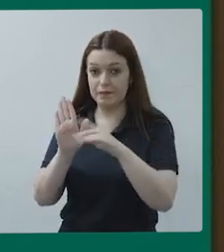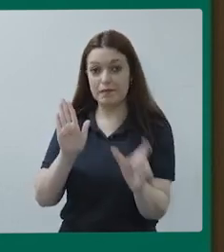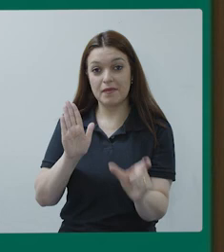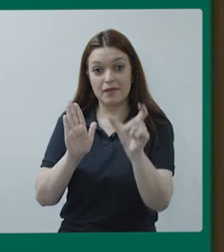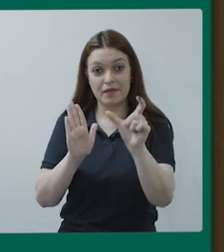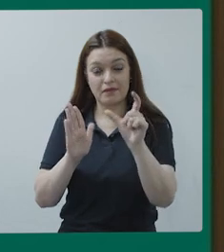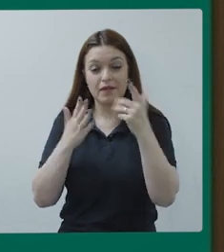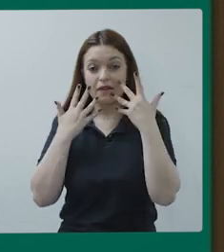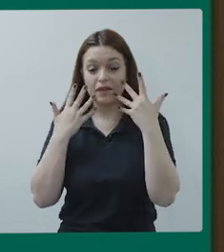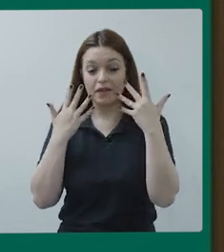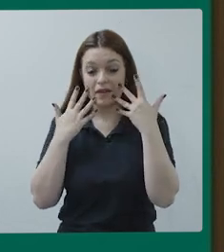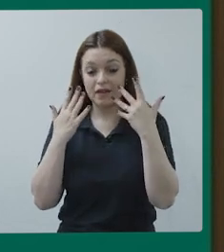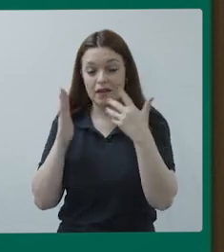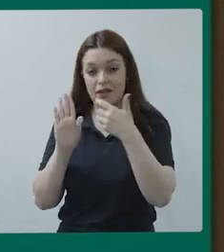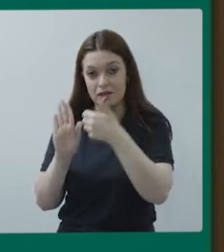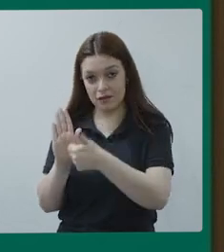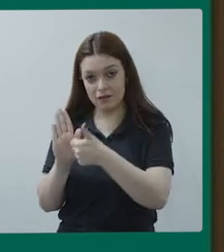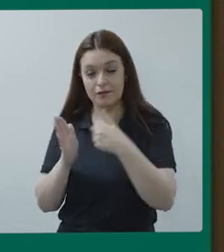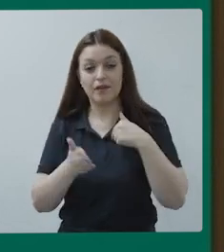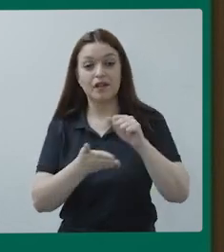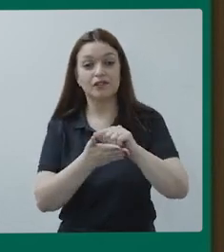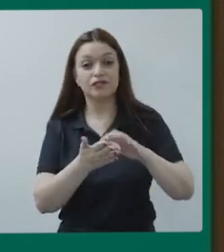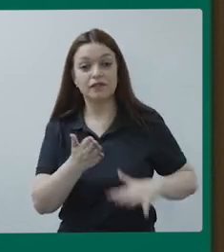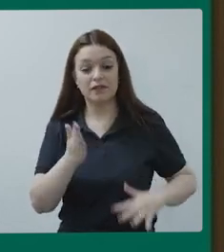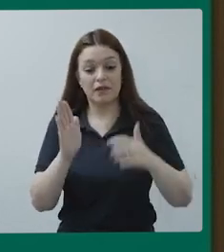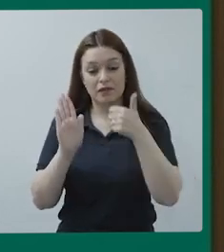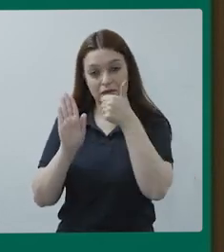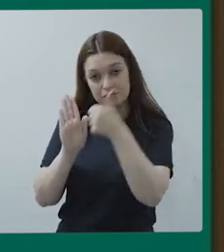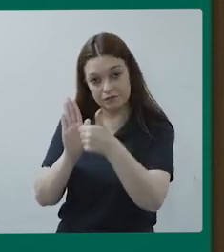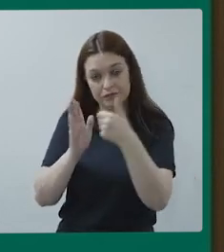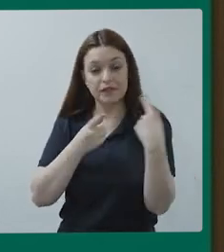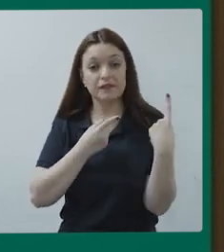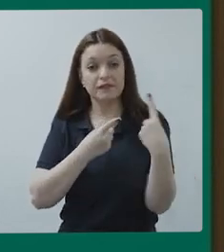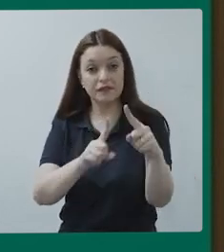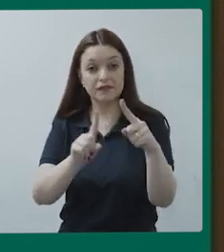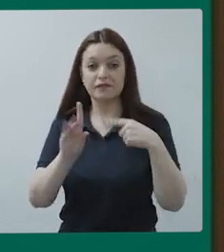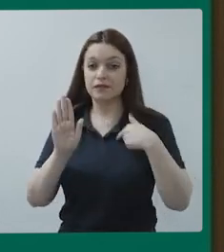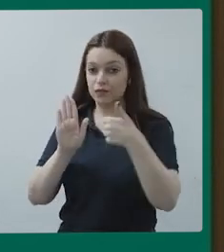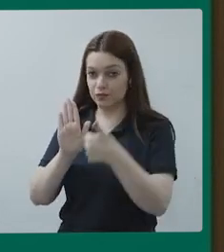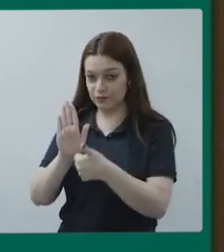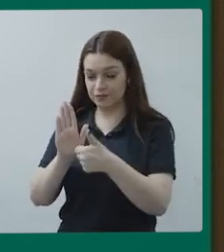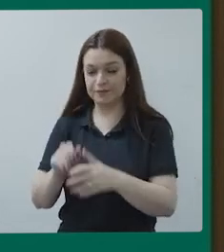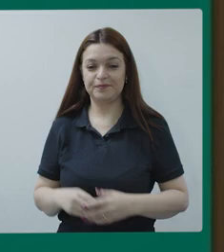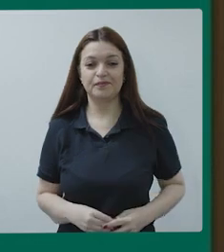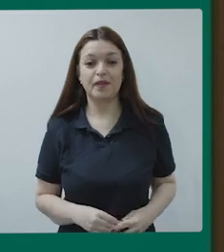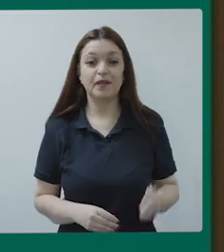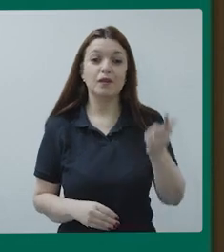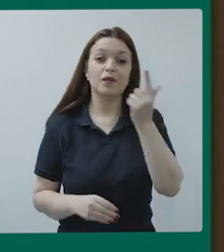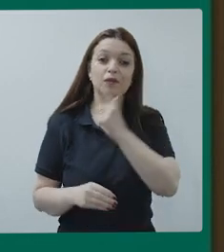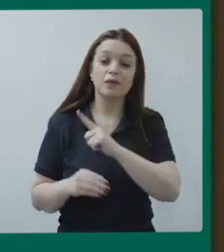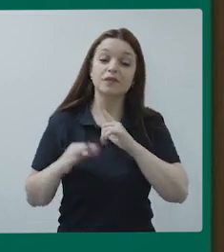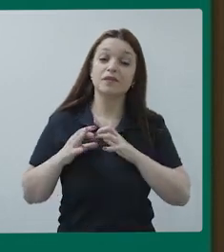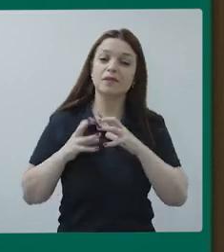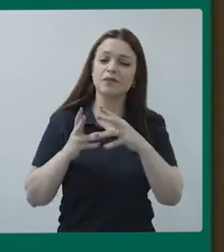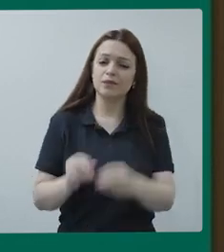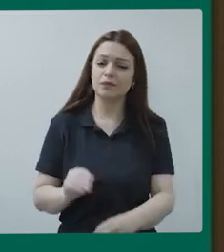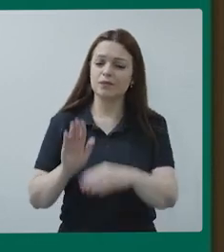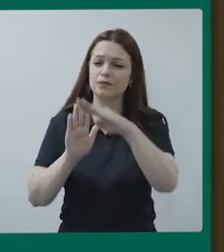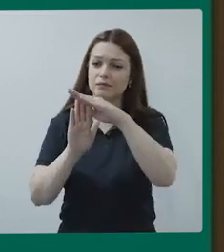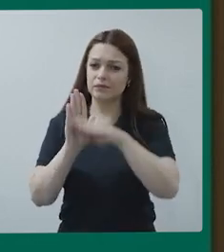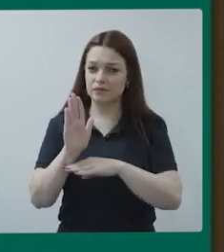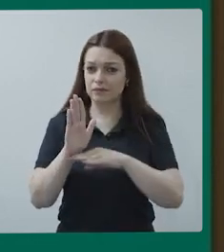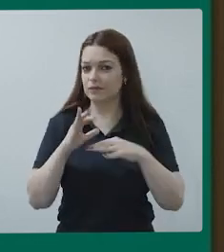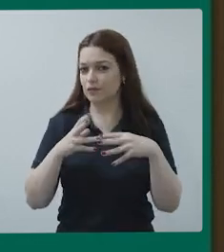gato, fizemos as nossas atividades e os nossos desafios, conseguimos cumprir com tudo que